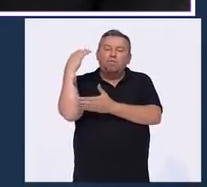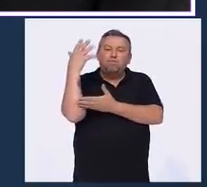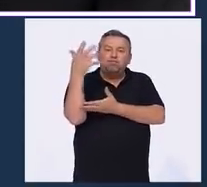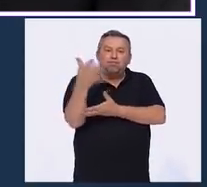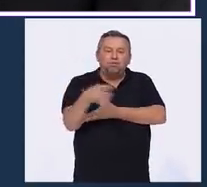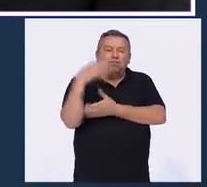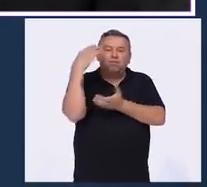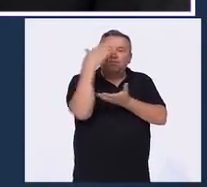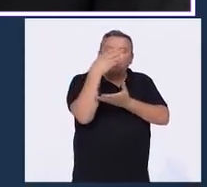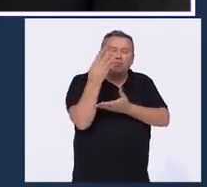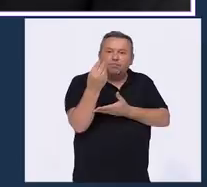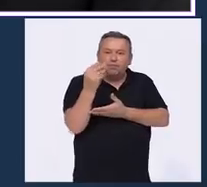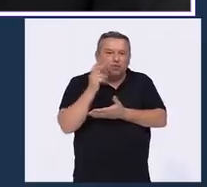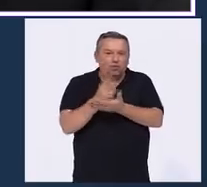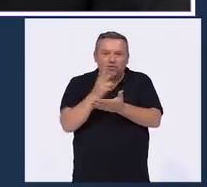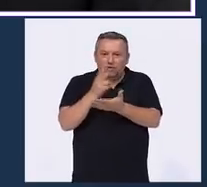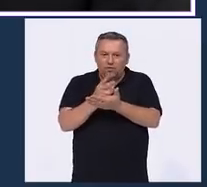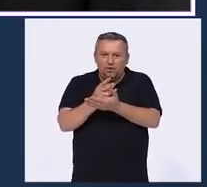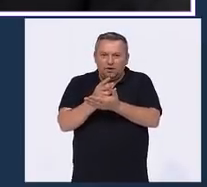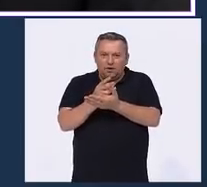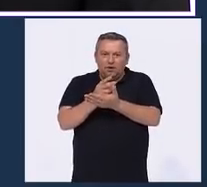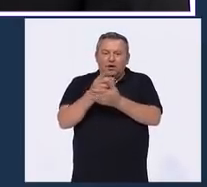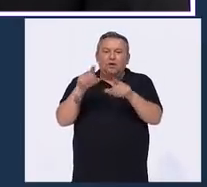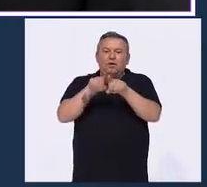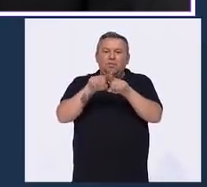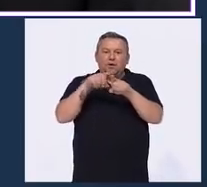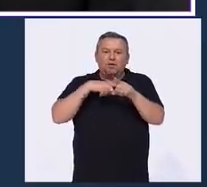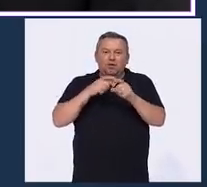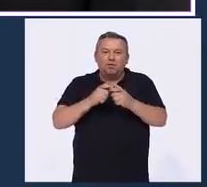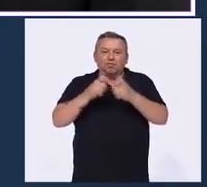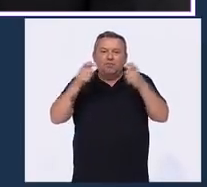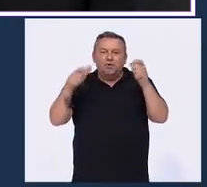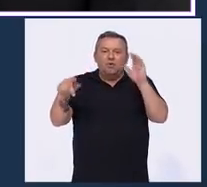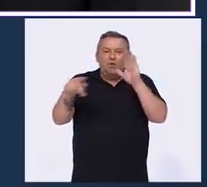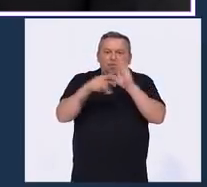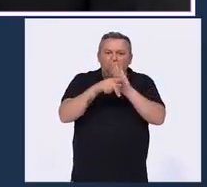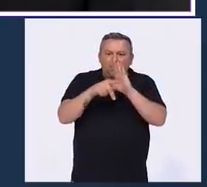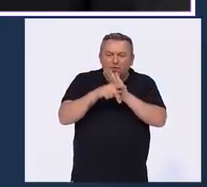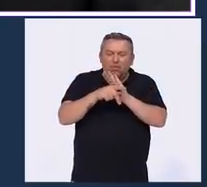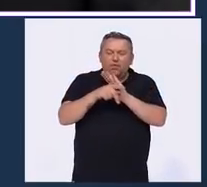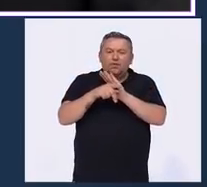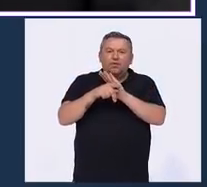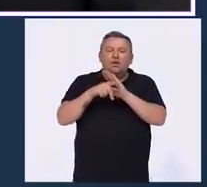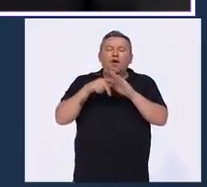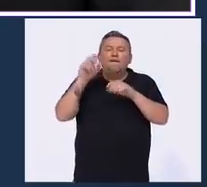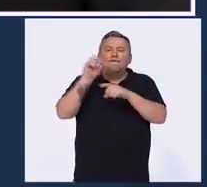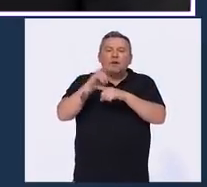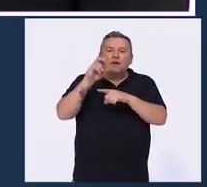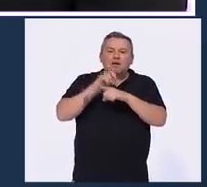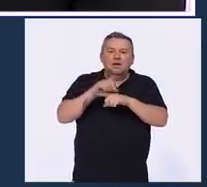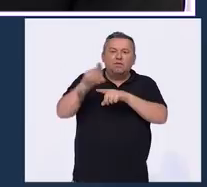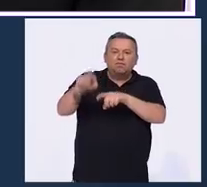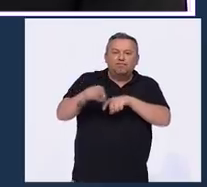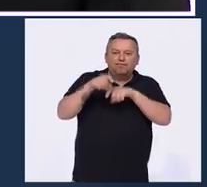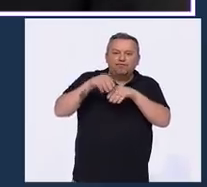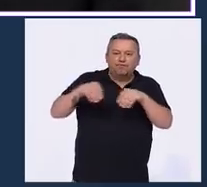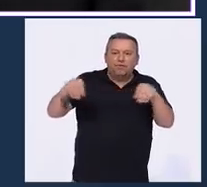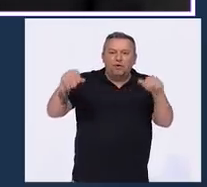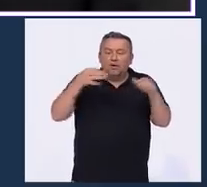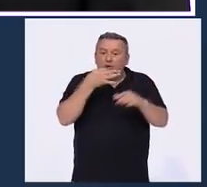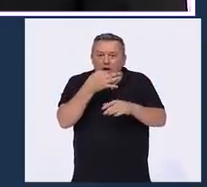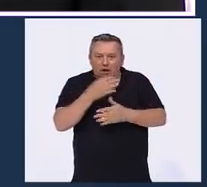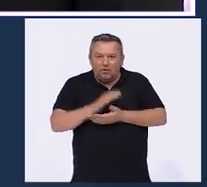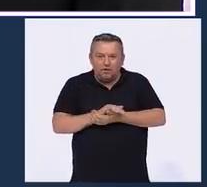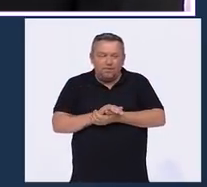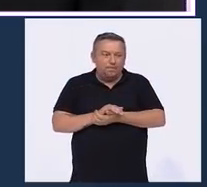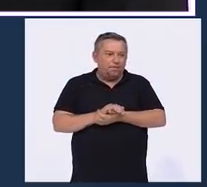nos últimos anos. A gente tem também uma grande discussão sobre a questão dos agrotóxicos. Como equilibrar essas duas questões?